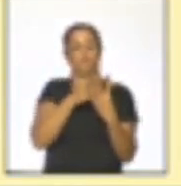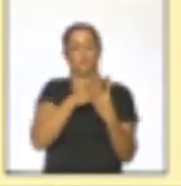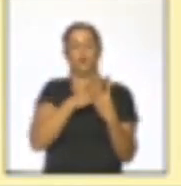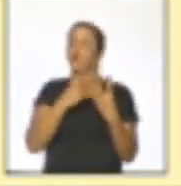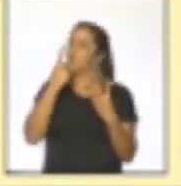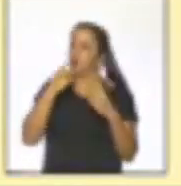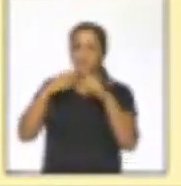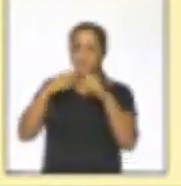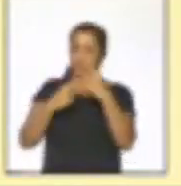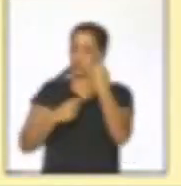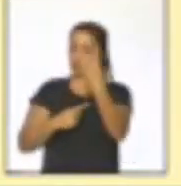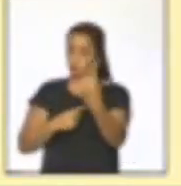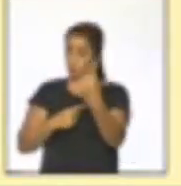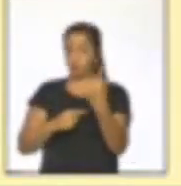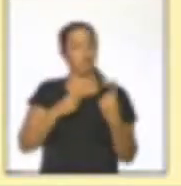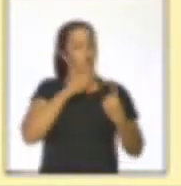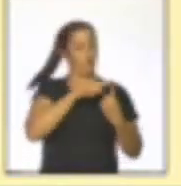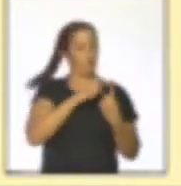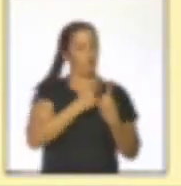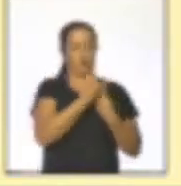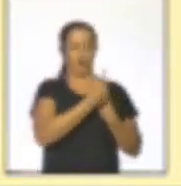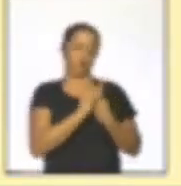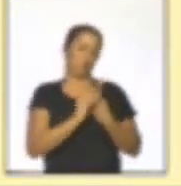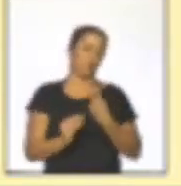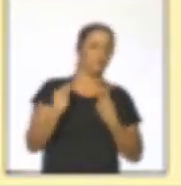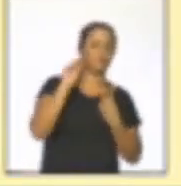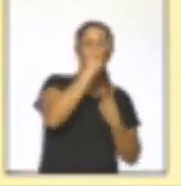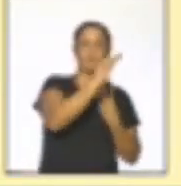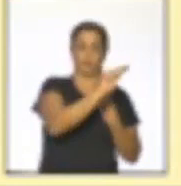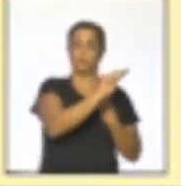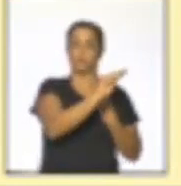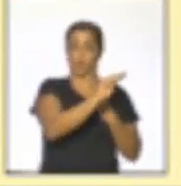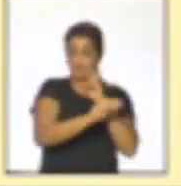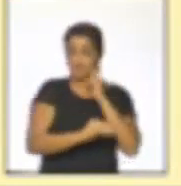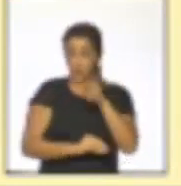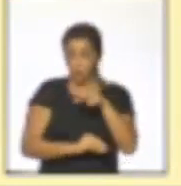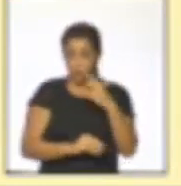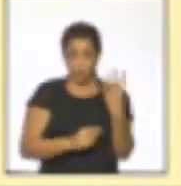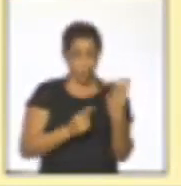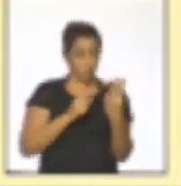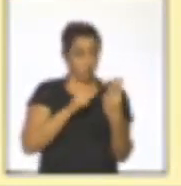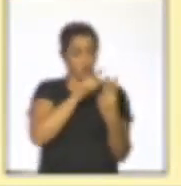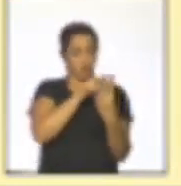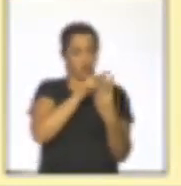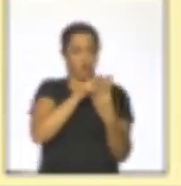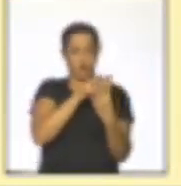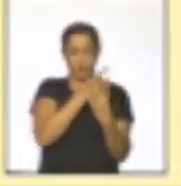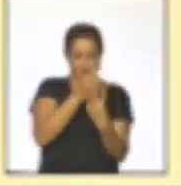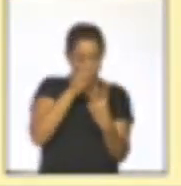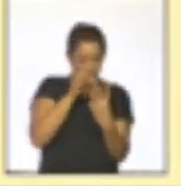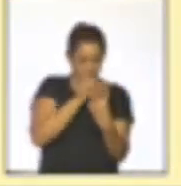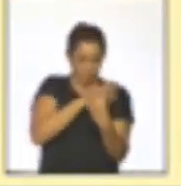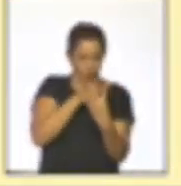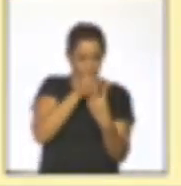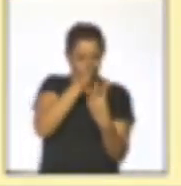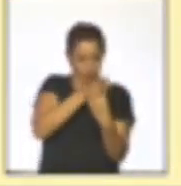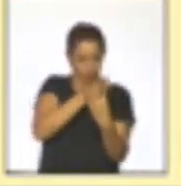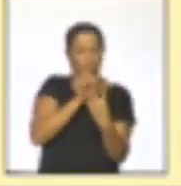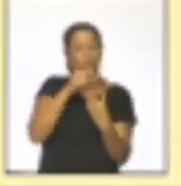1 vezes 1, 1. Então, tá vendo esse 1 aqui, ó? Ele vai subir, ok?